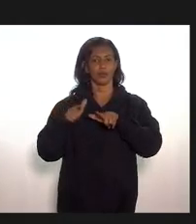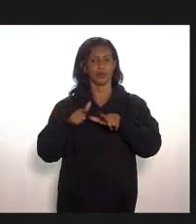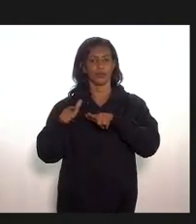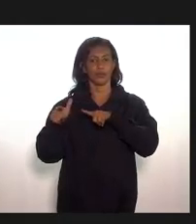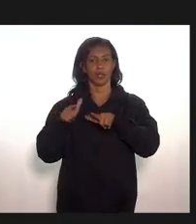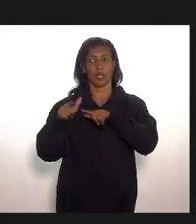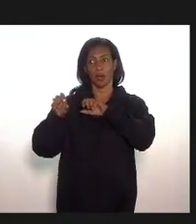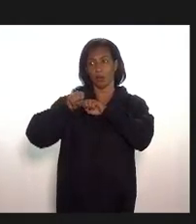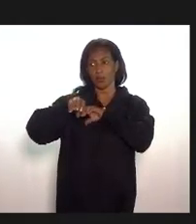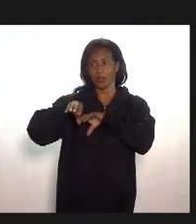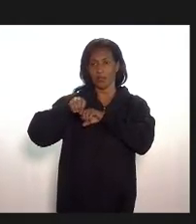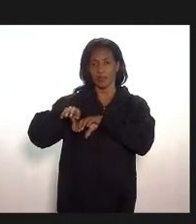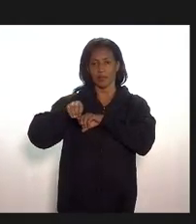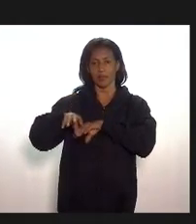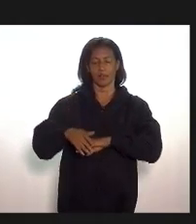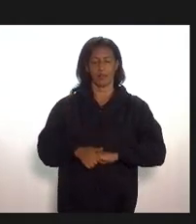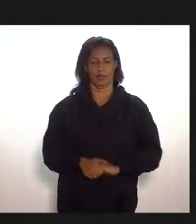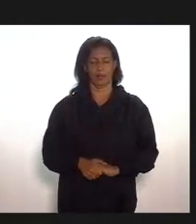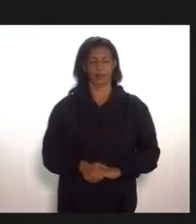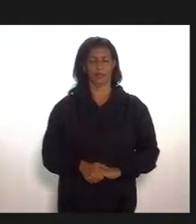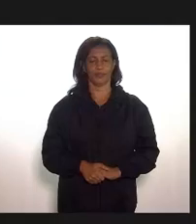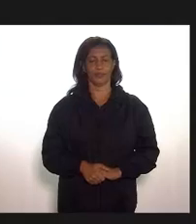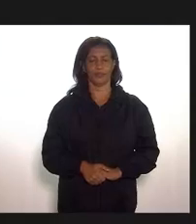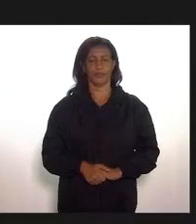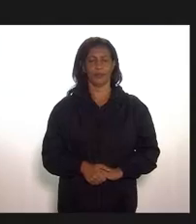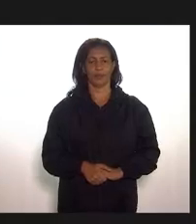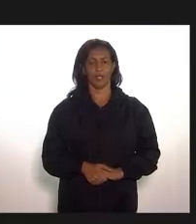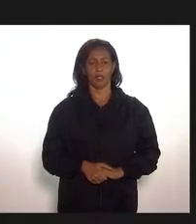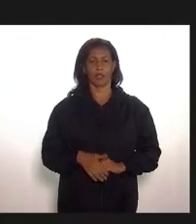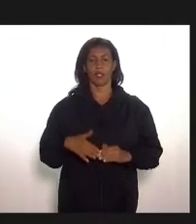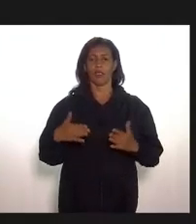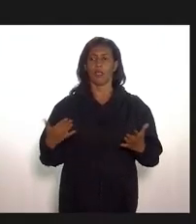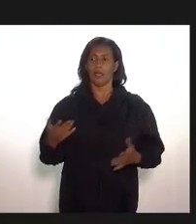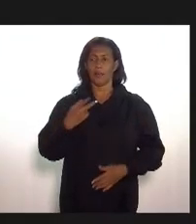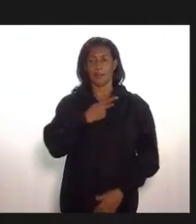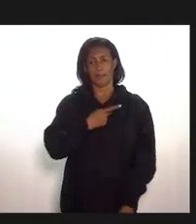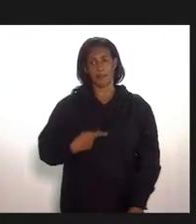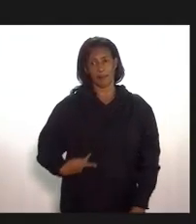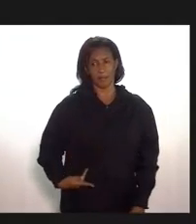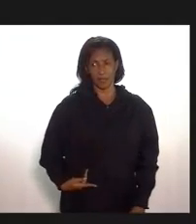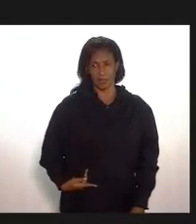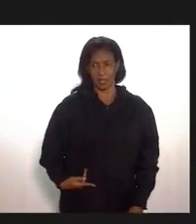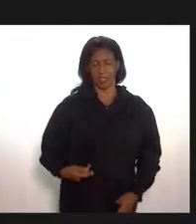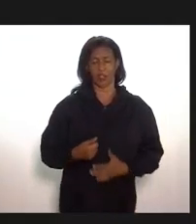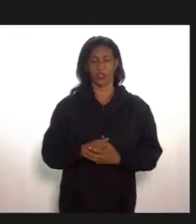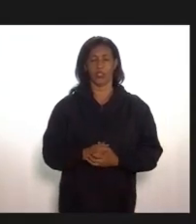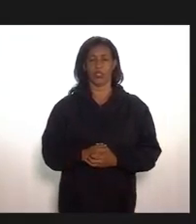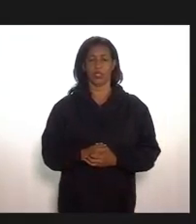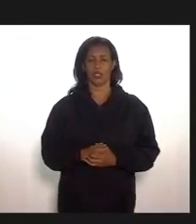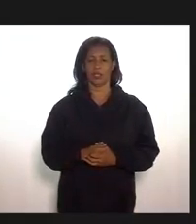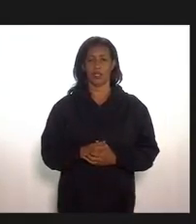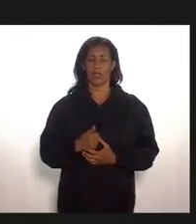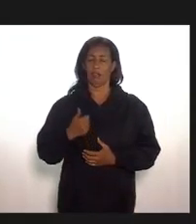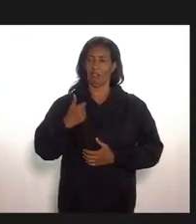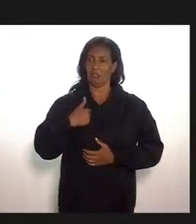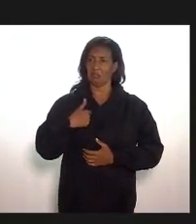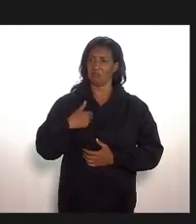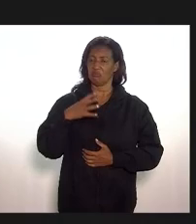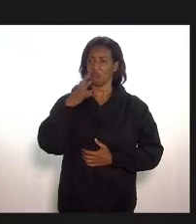à educação. Obviamente, senhora presidente, me causou espécie